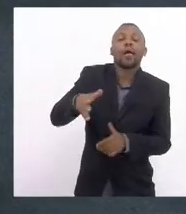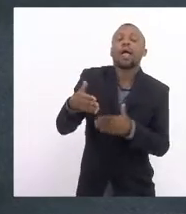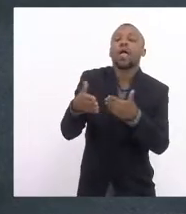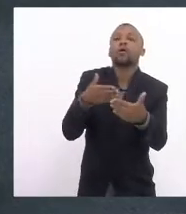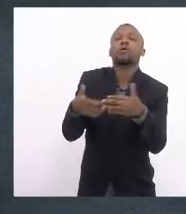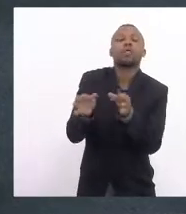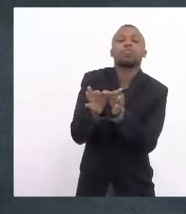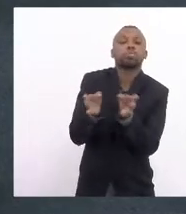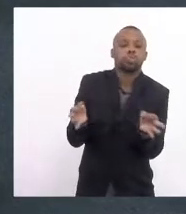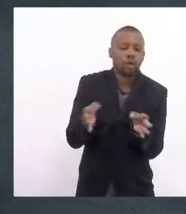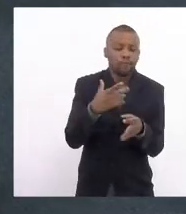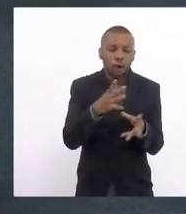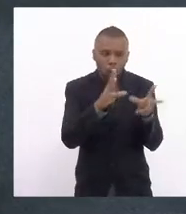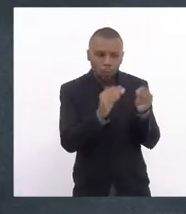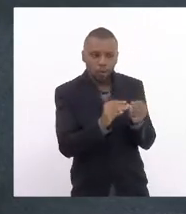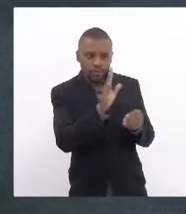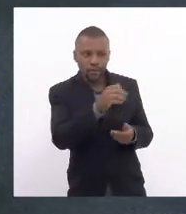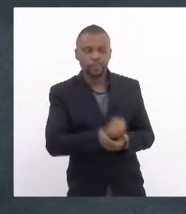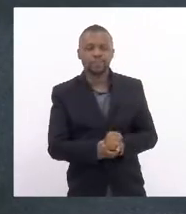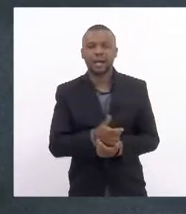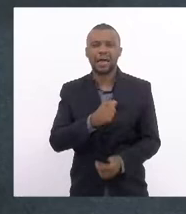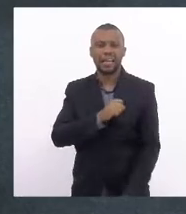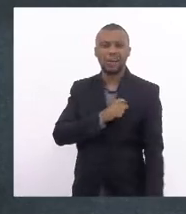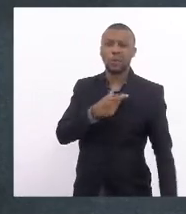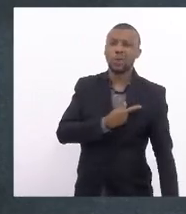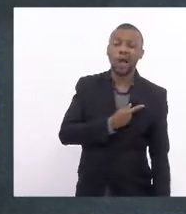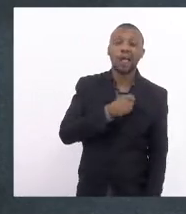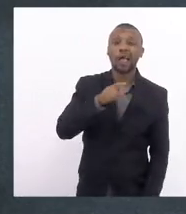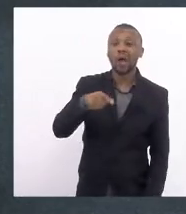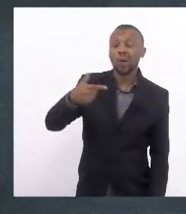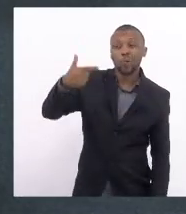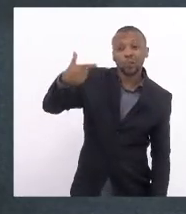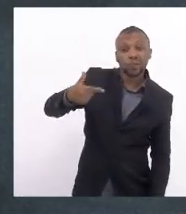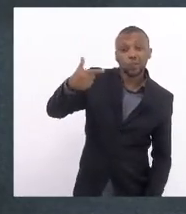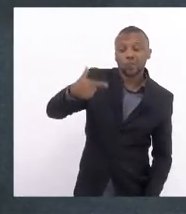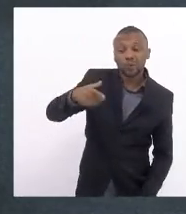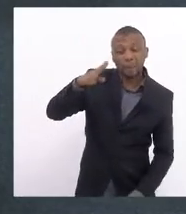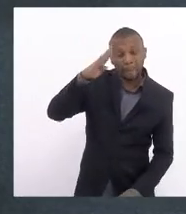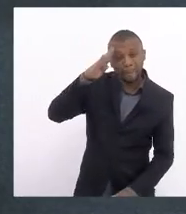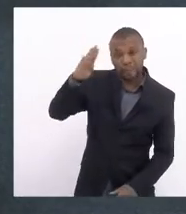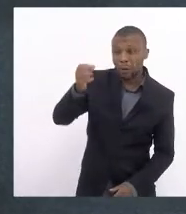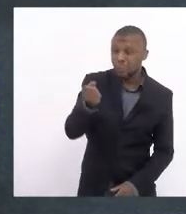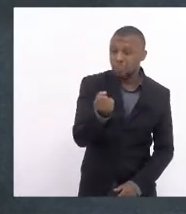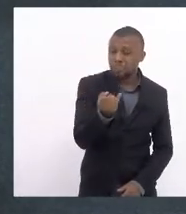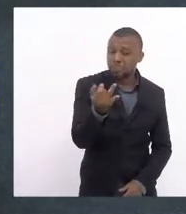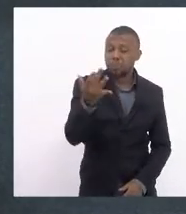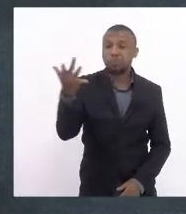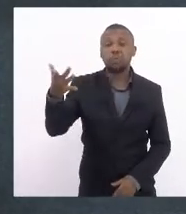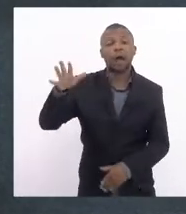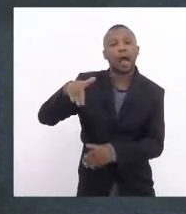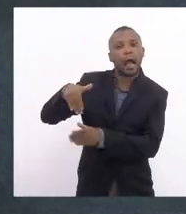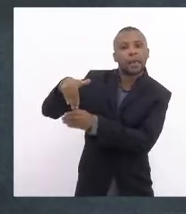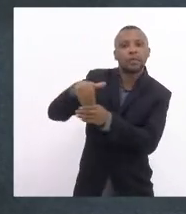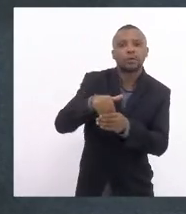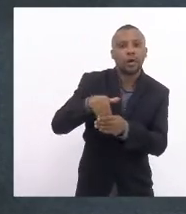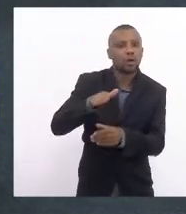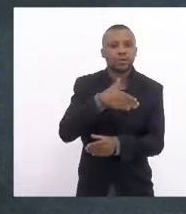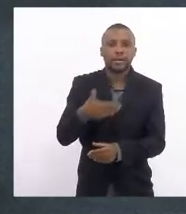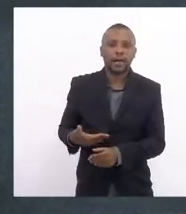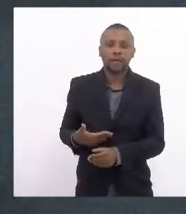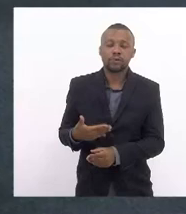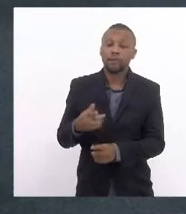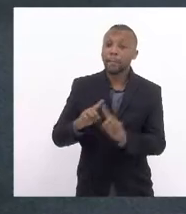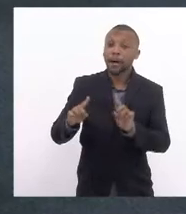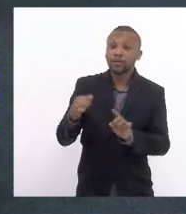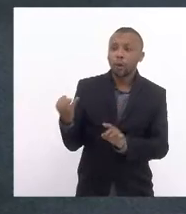Gonçalo, e vou concluir, Jair, porque São Gonçalo, o segundo colégio eleitoral do Estado, São Gonçalo não é importante só por isso, não. Não é só